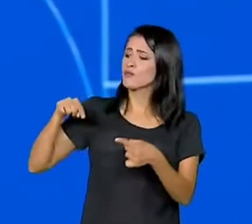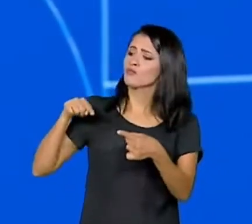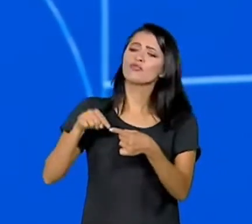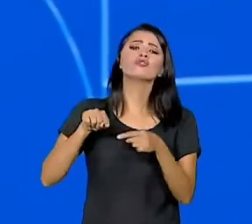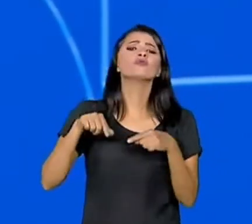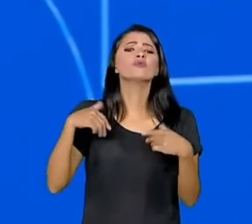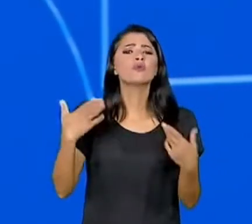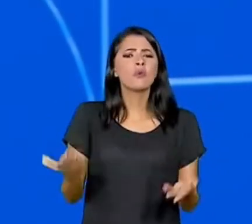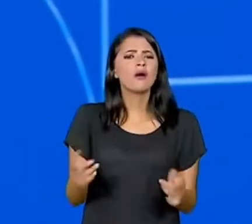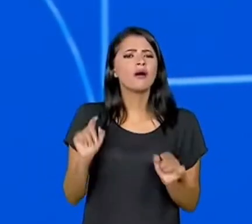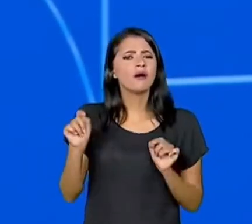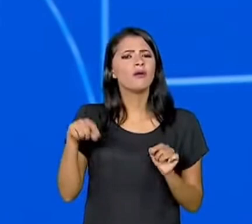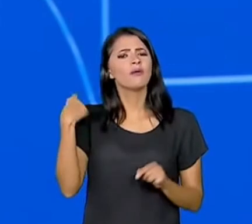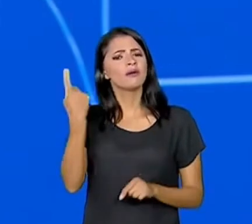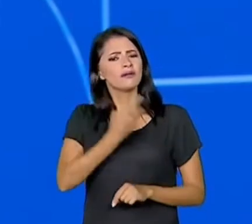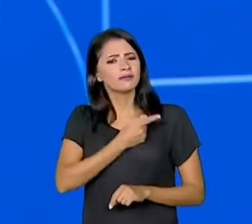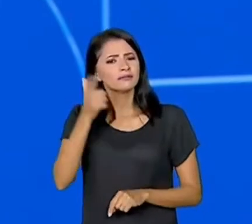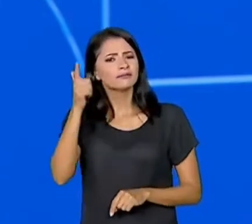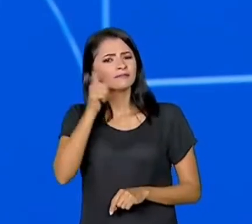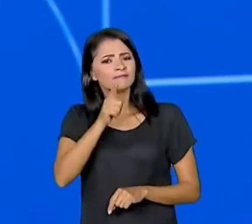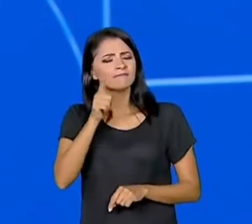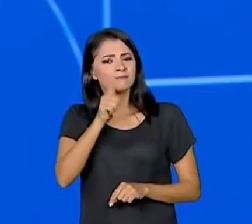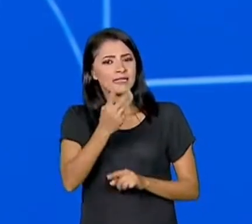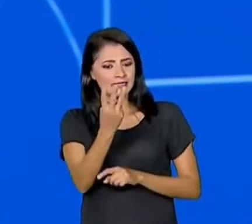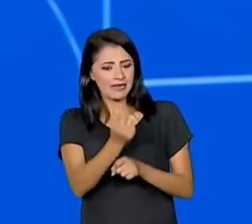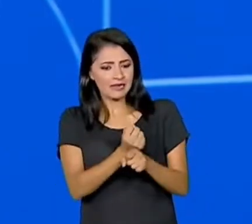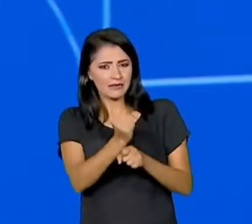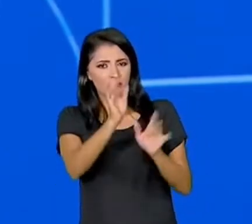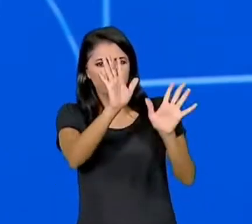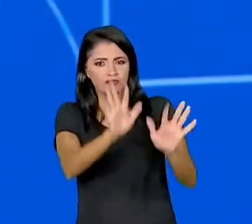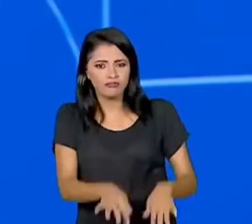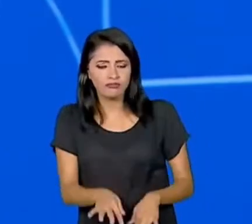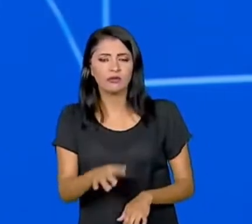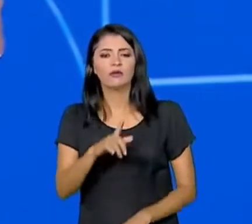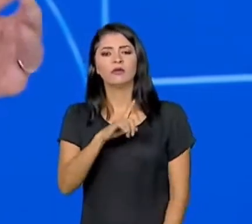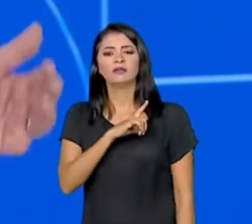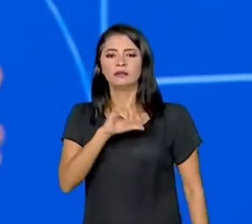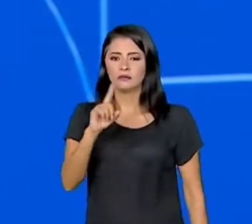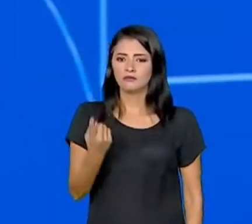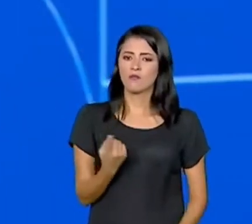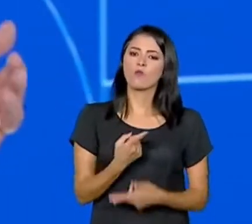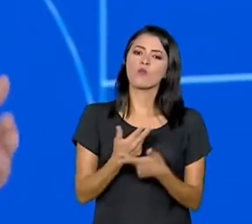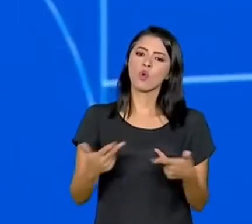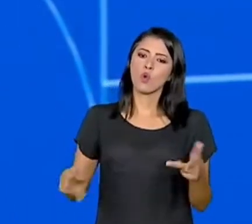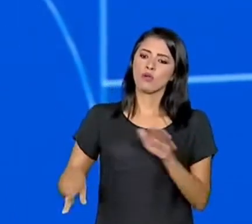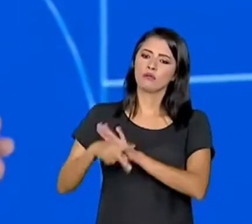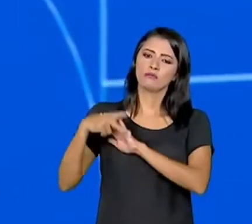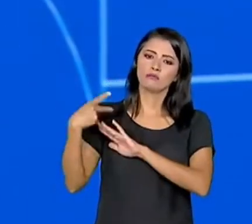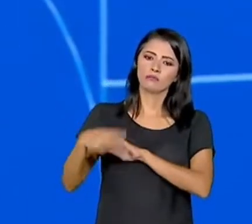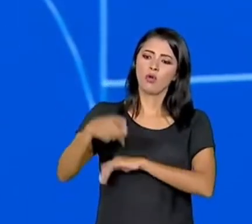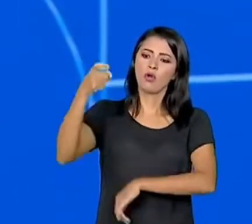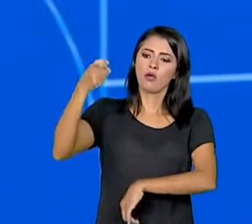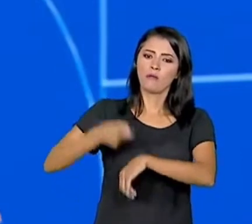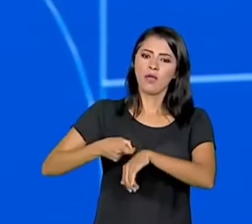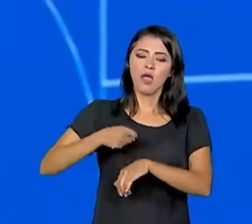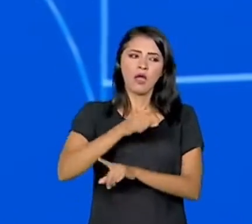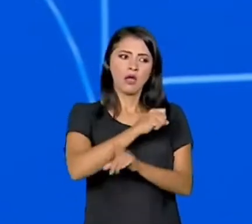objetivo aqui, me parece, que é para a gente chegar no final dos 3 anos, a gente ter uma coisa concreta para a sociedade